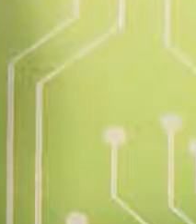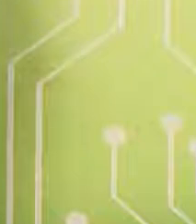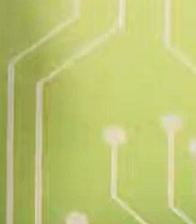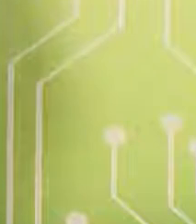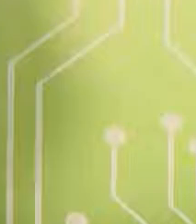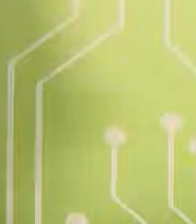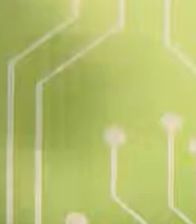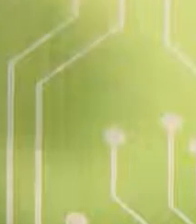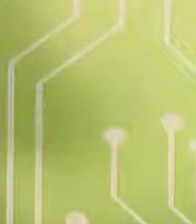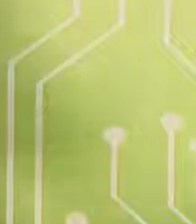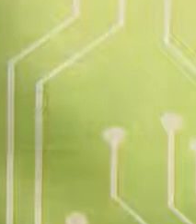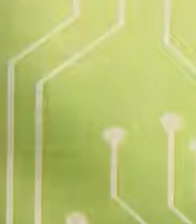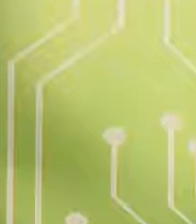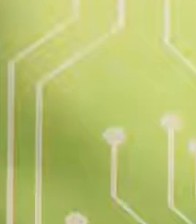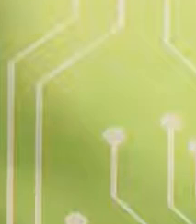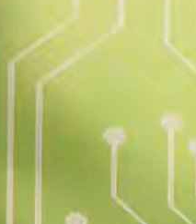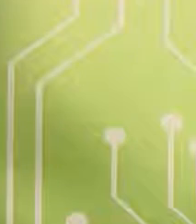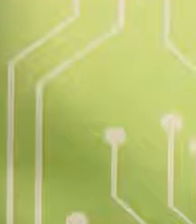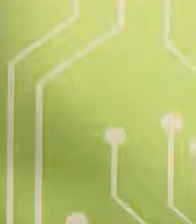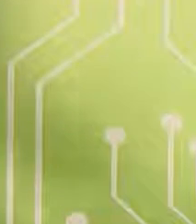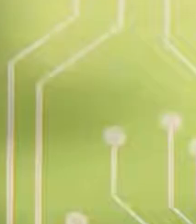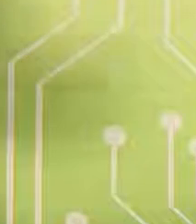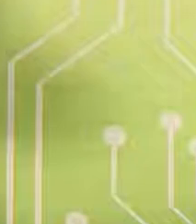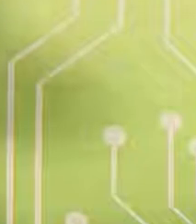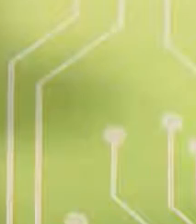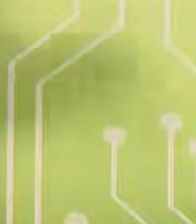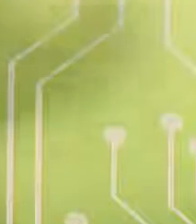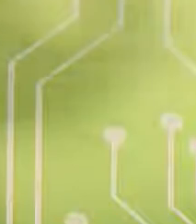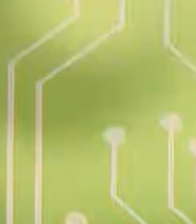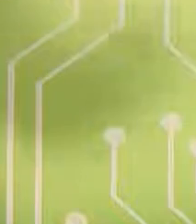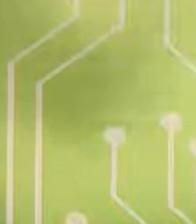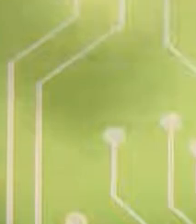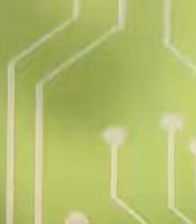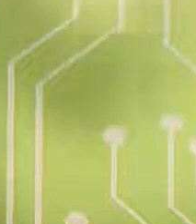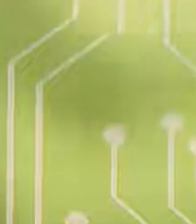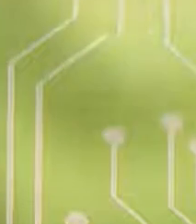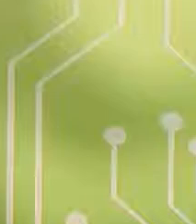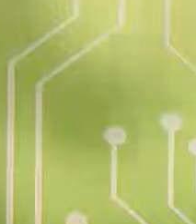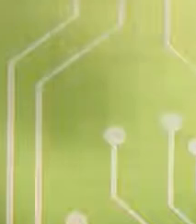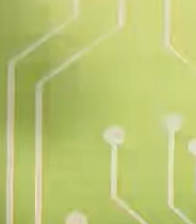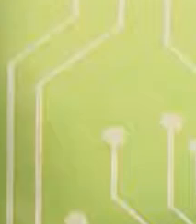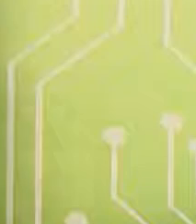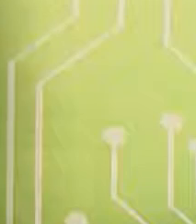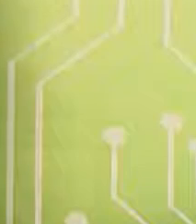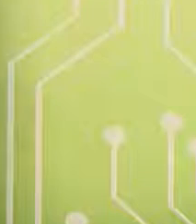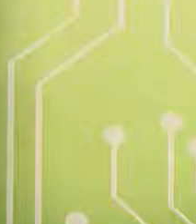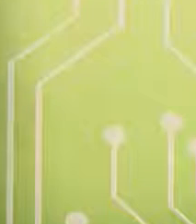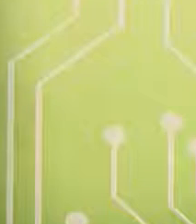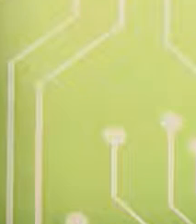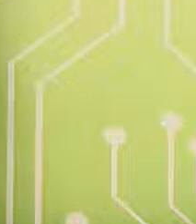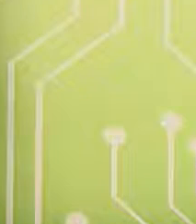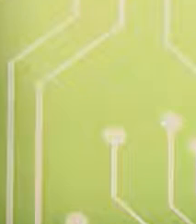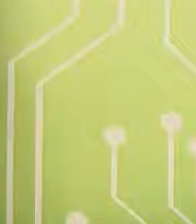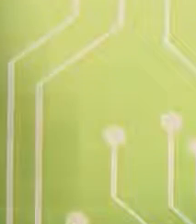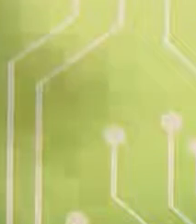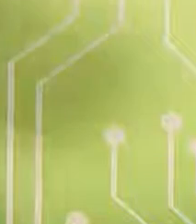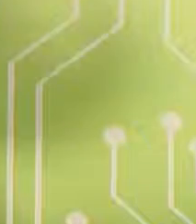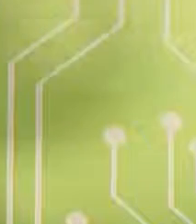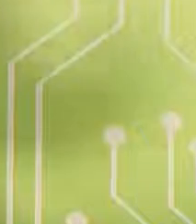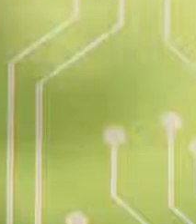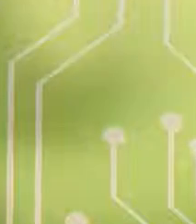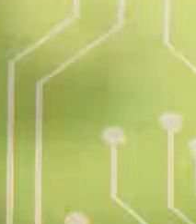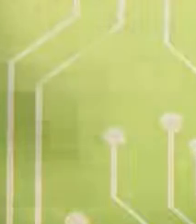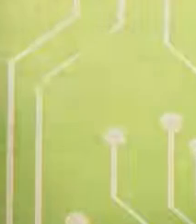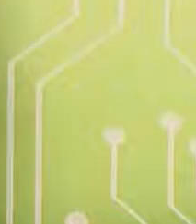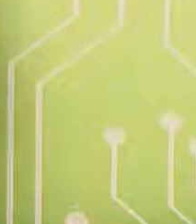assim, né? A gente produz bens para o excedente, né? A gente produz muito mais bens do que a gente precisa. Em que